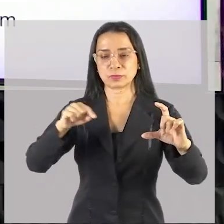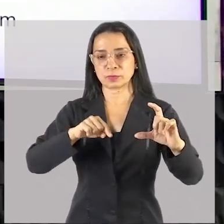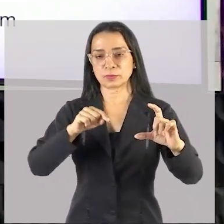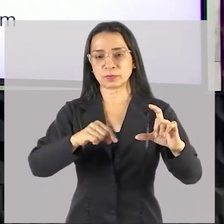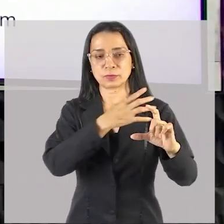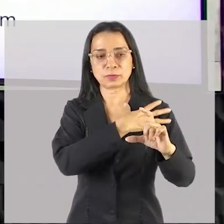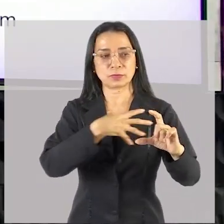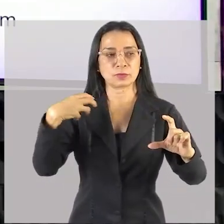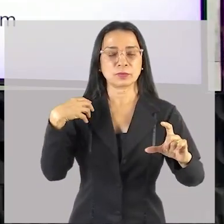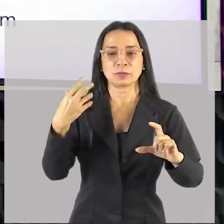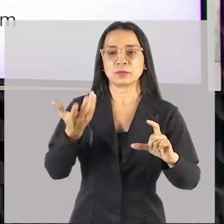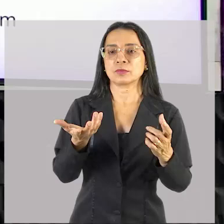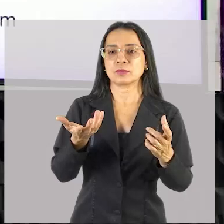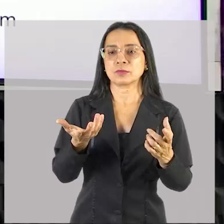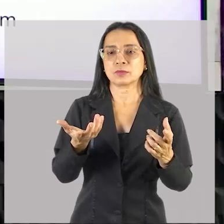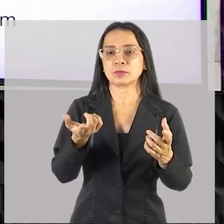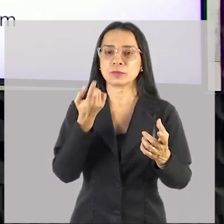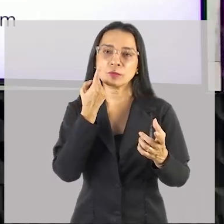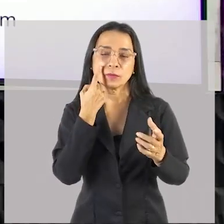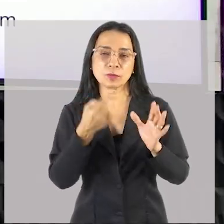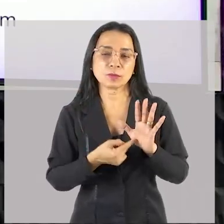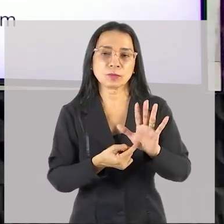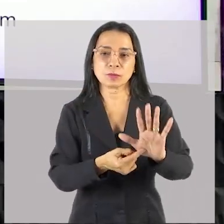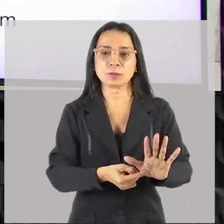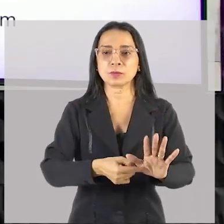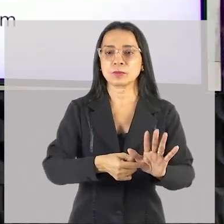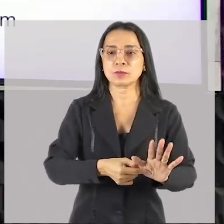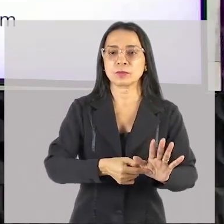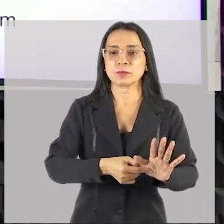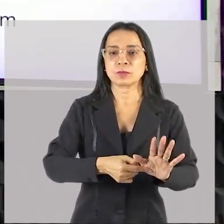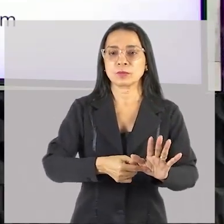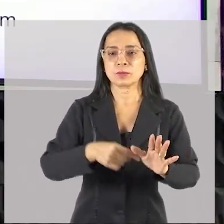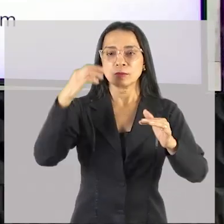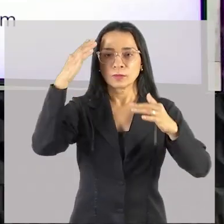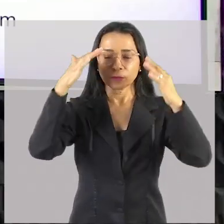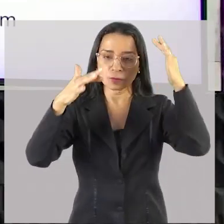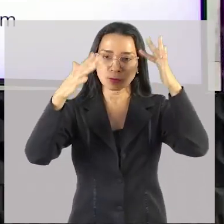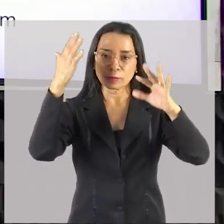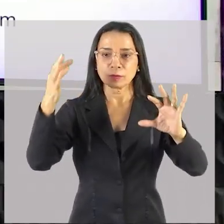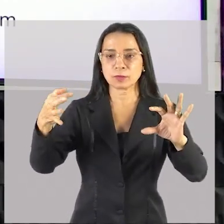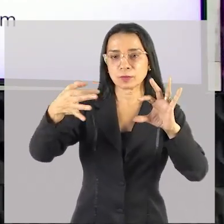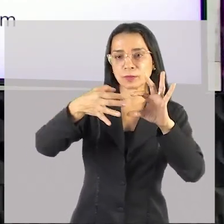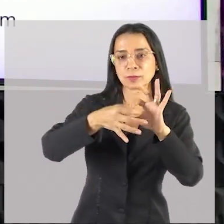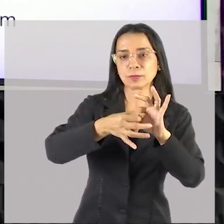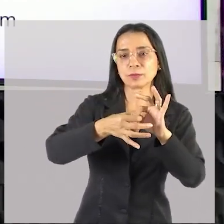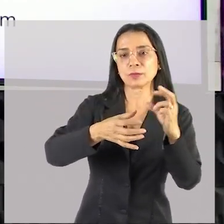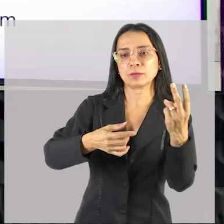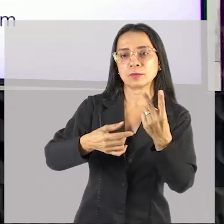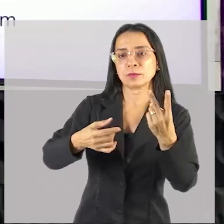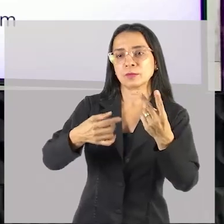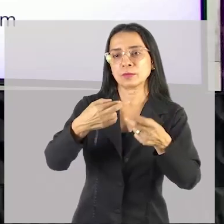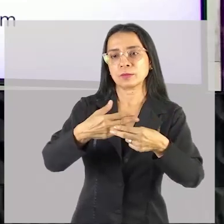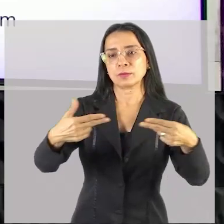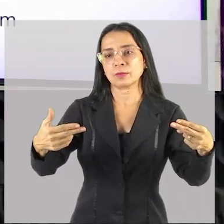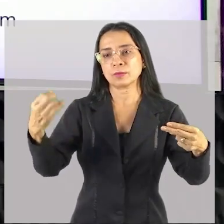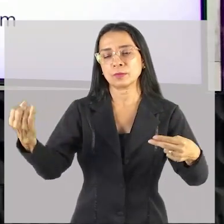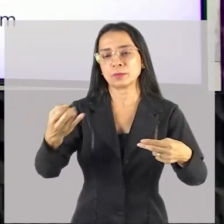uma questão do Enem de 2020. Vamos lá. Vemos que toda cidade é uma espécie de